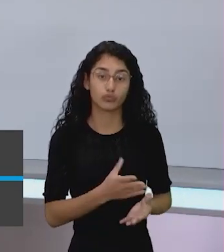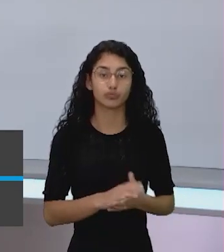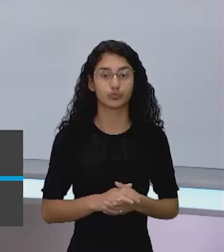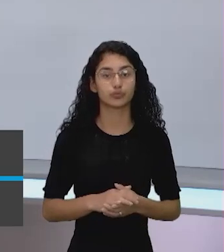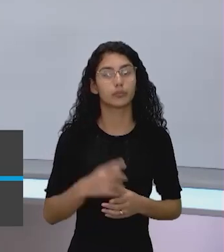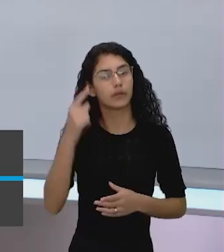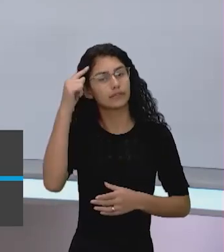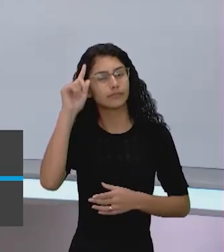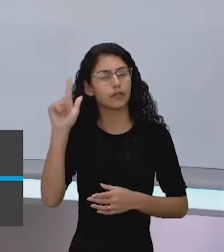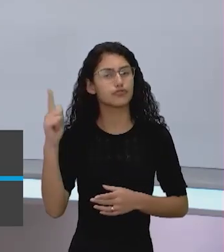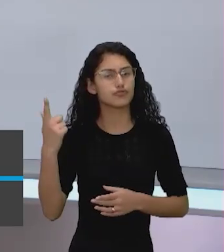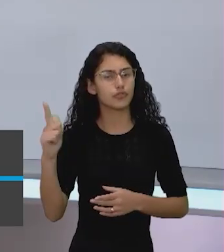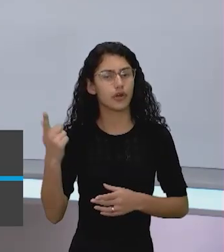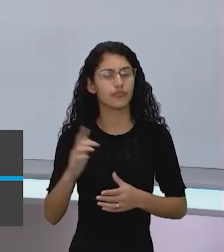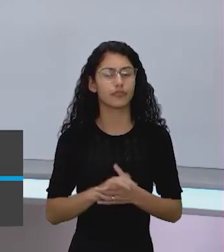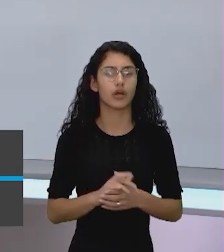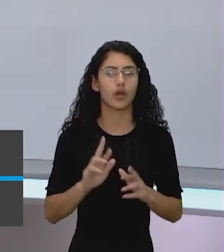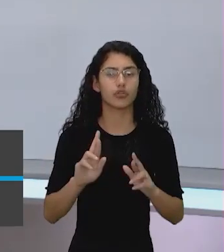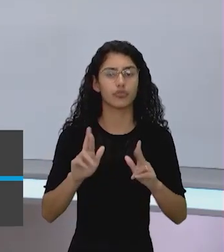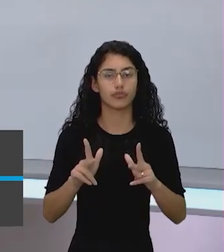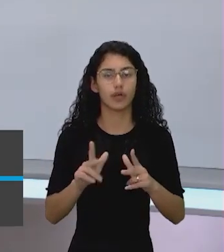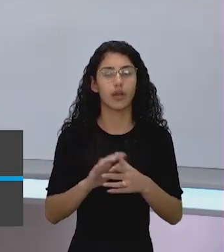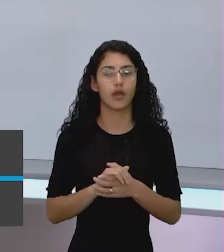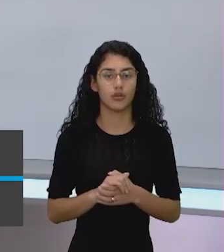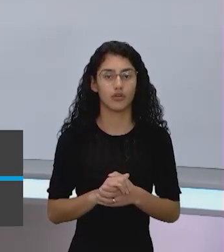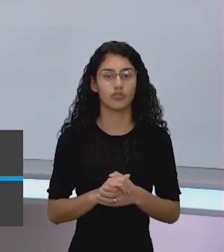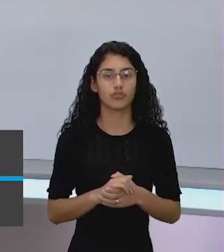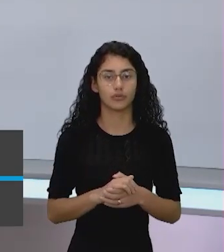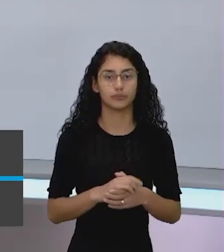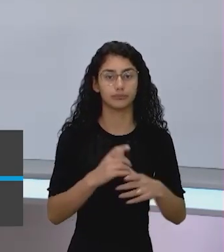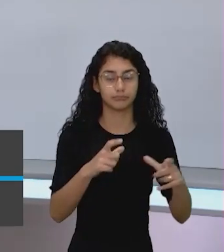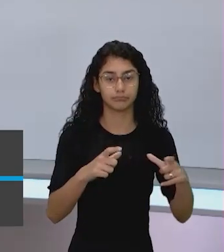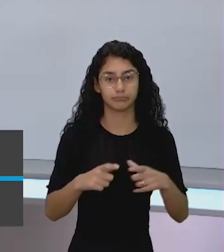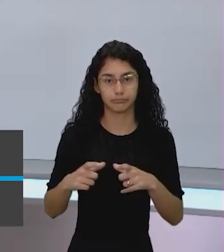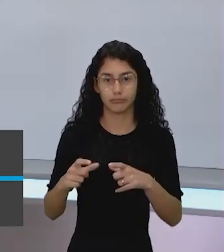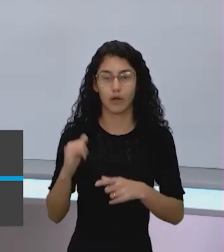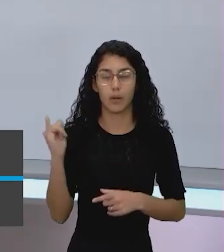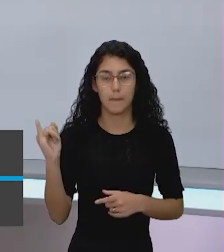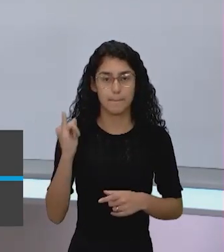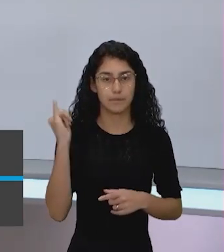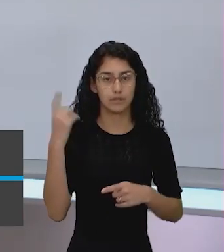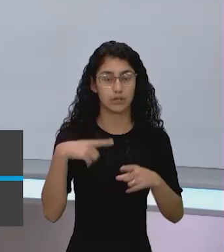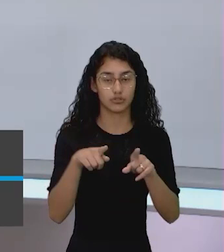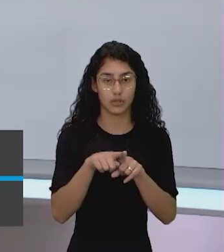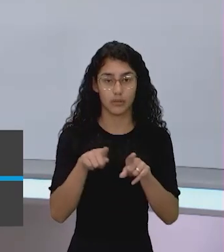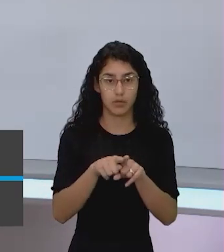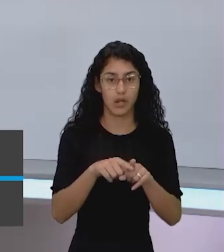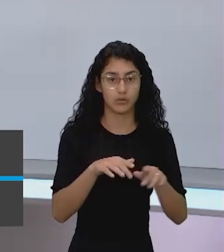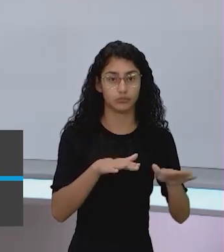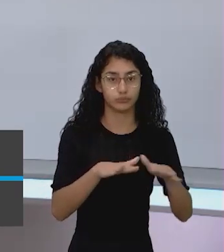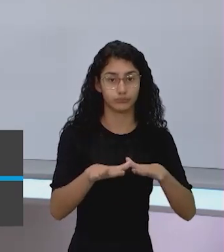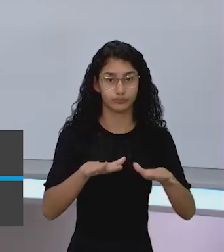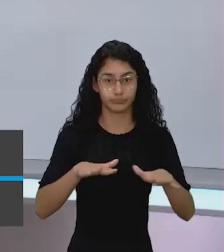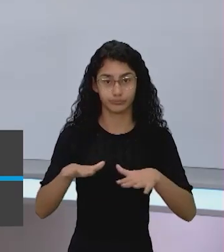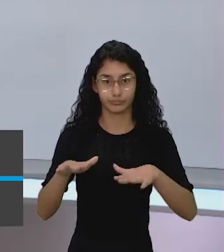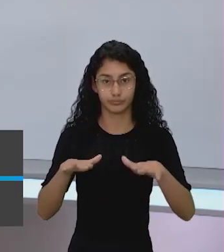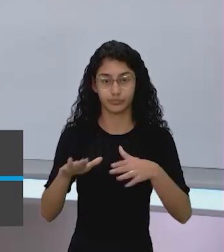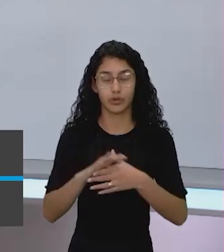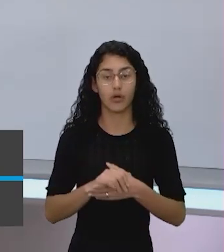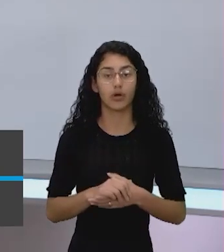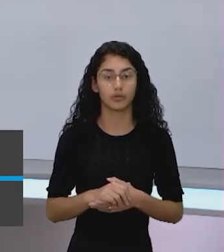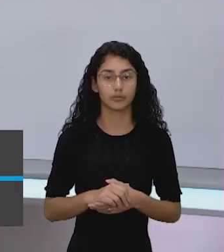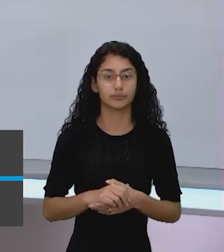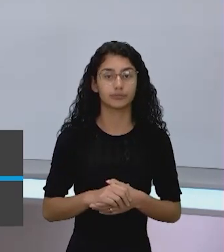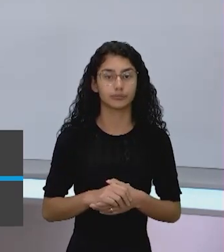da geografia, diferenciando a ideia de espaço de outras ideias importantes, como a de território, né? Lógico, espaço